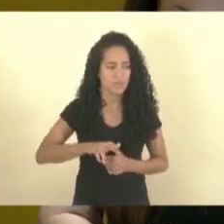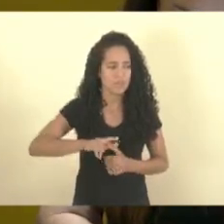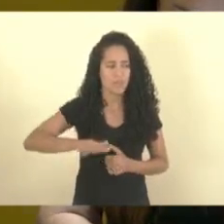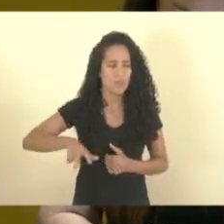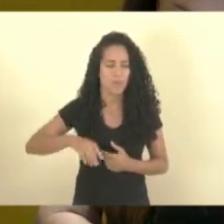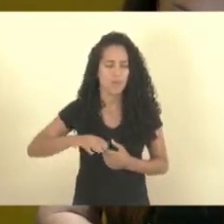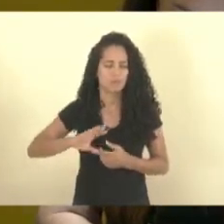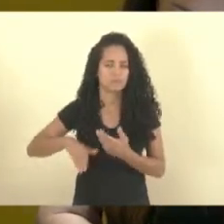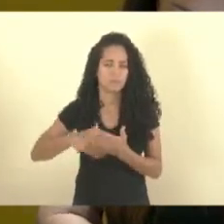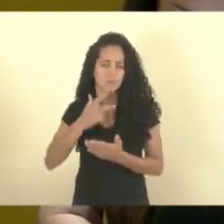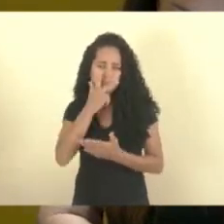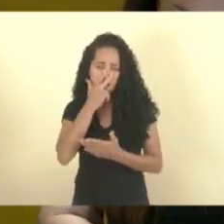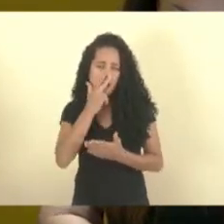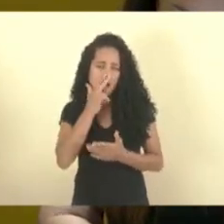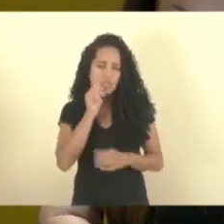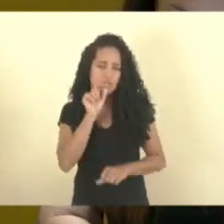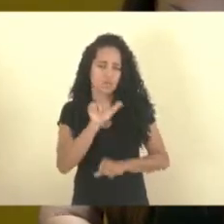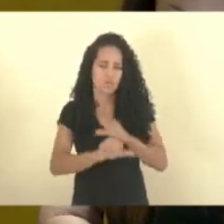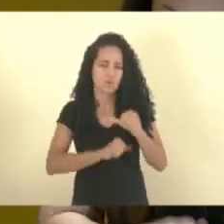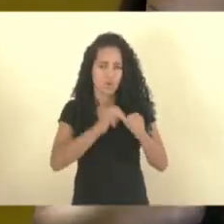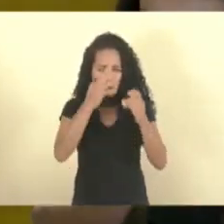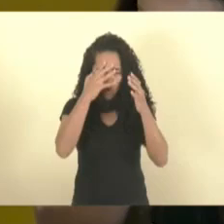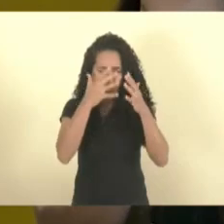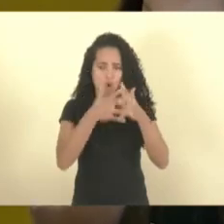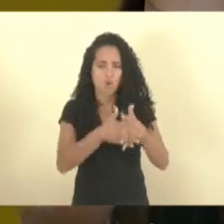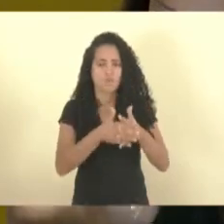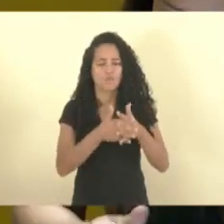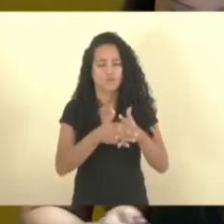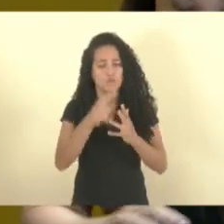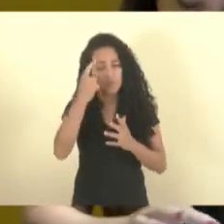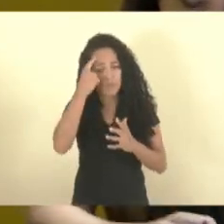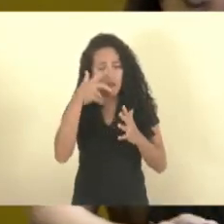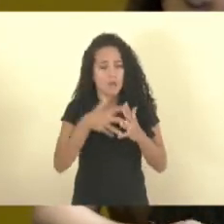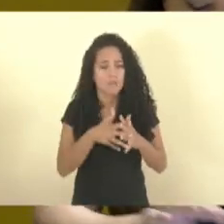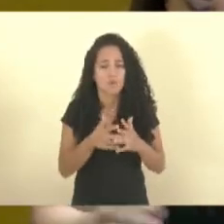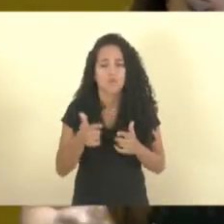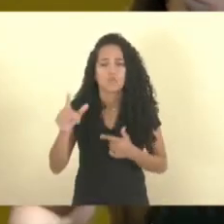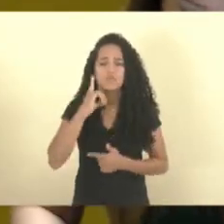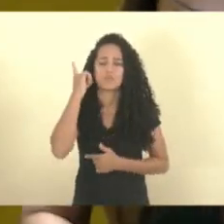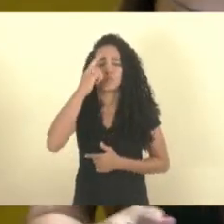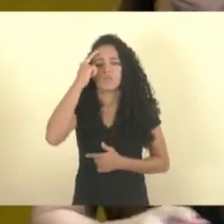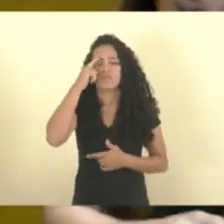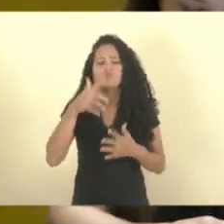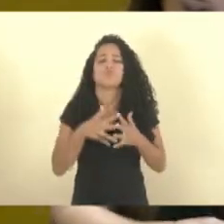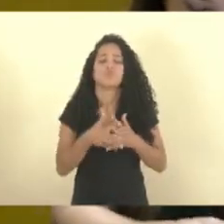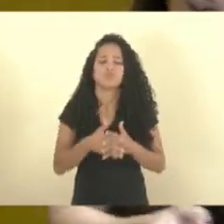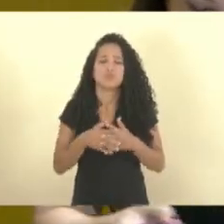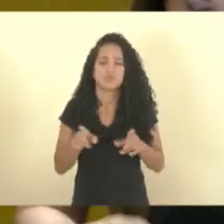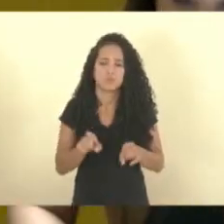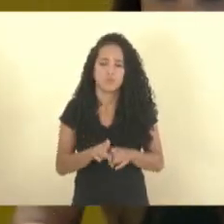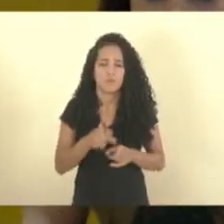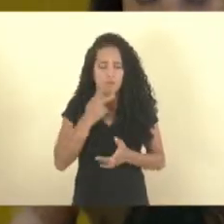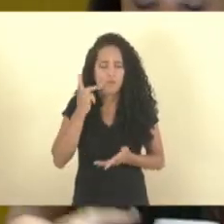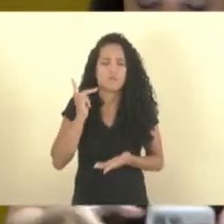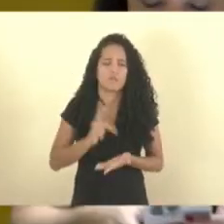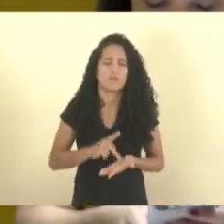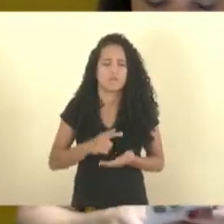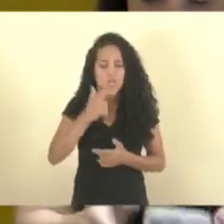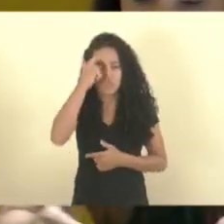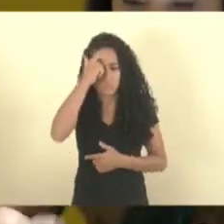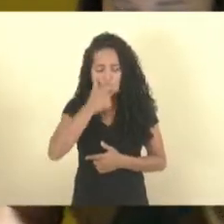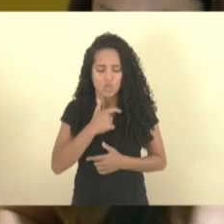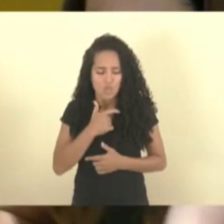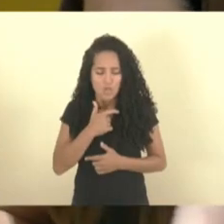mas houve uma troca aqui, confundiu outros deputados. Então eu, na verdade, eu sou